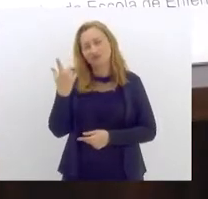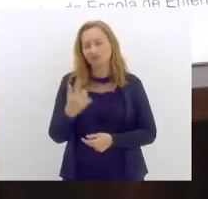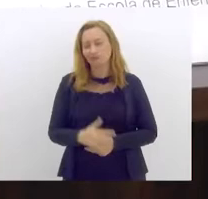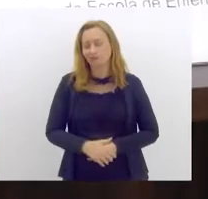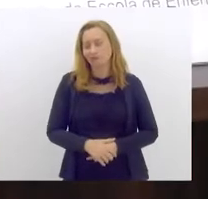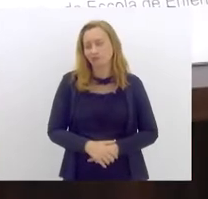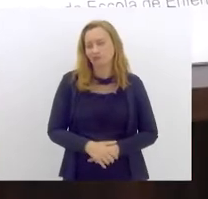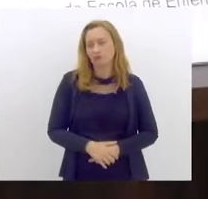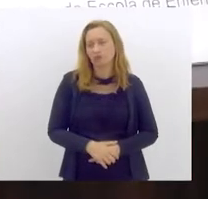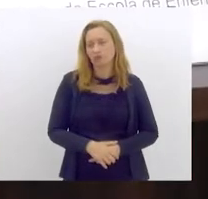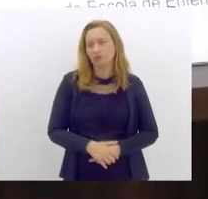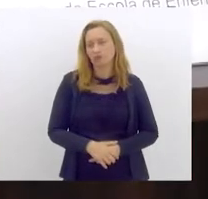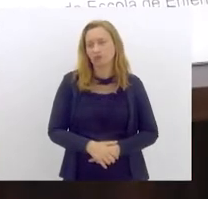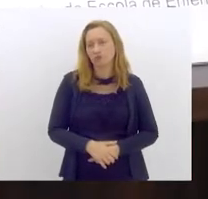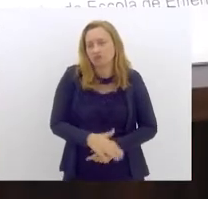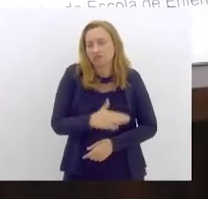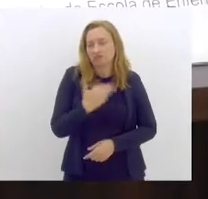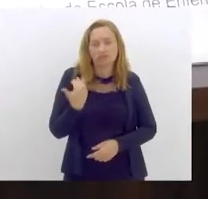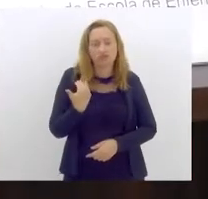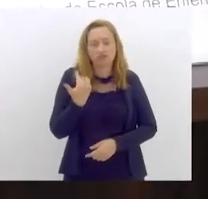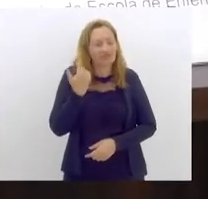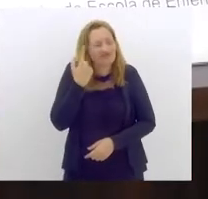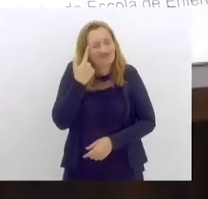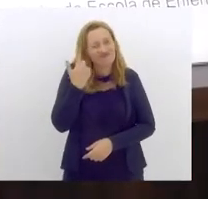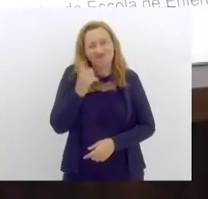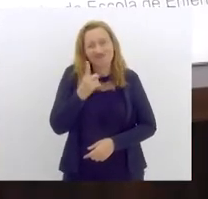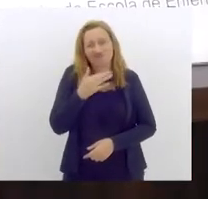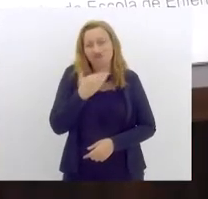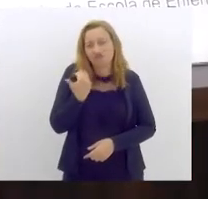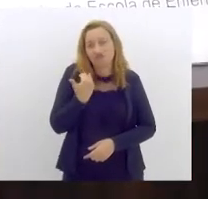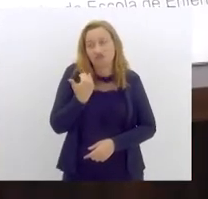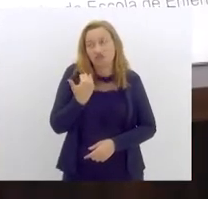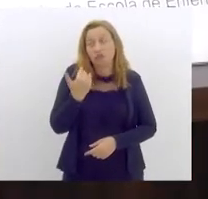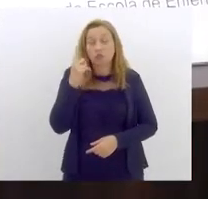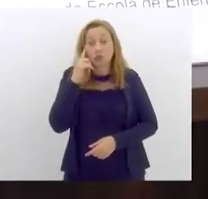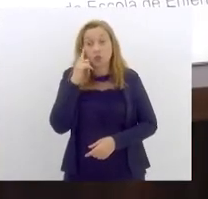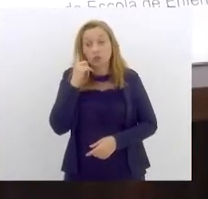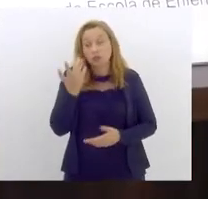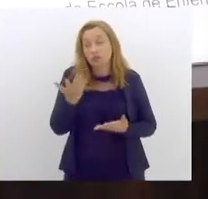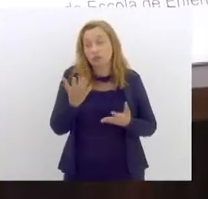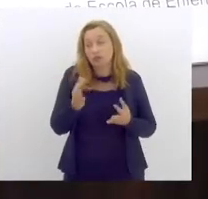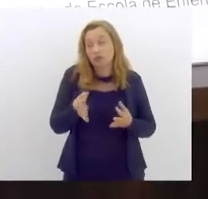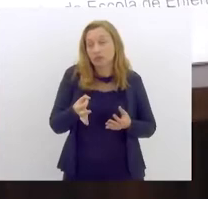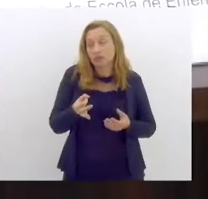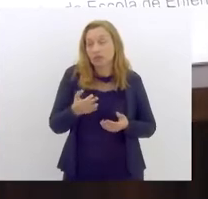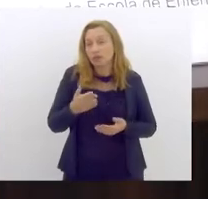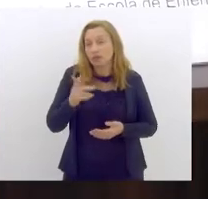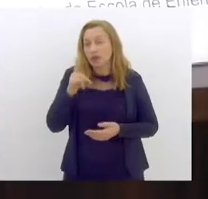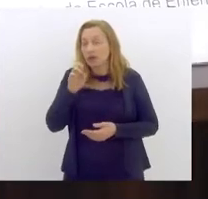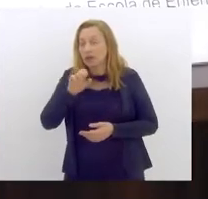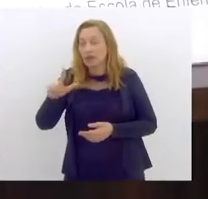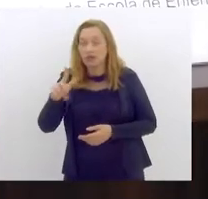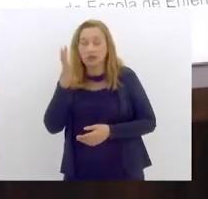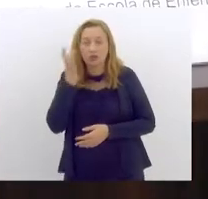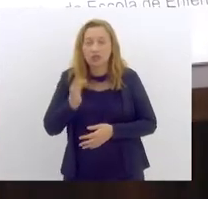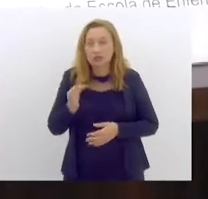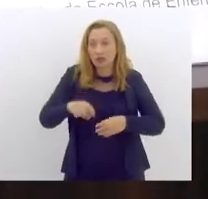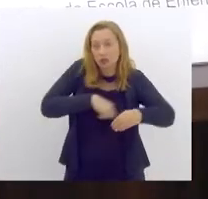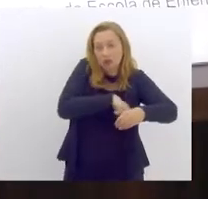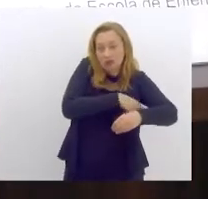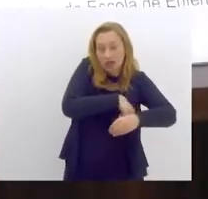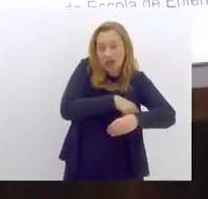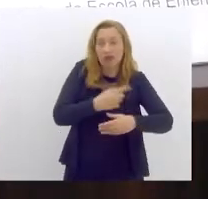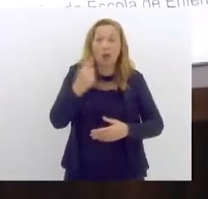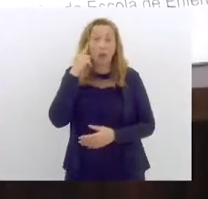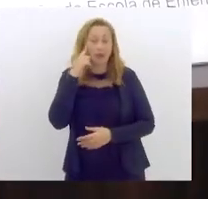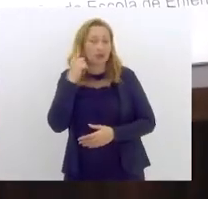no meu caso foi na morte eu não pensei na morte né eu pensei em questões práticas eu falei meu Deus o Gabriel não sabe cozinhar foi a primeira coisa